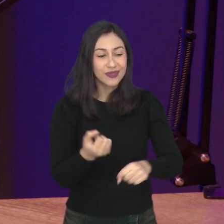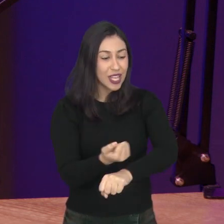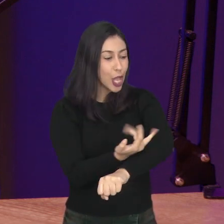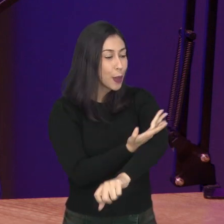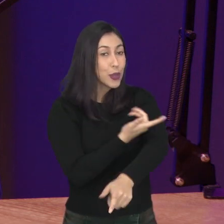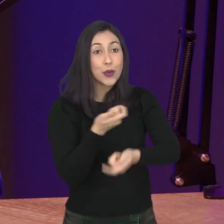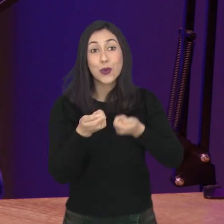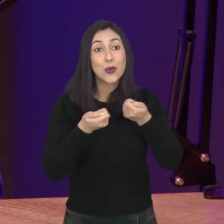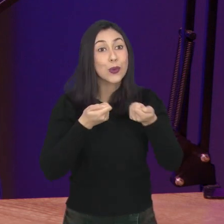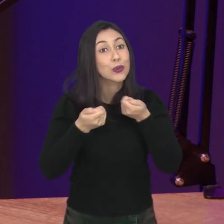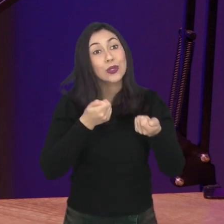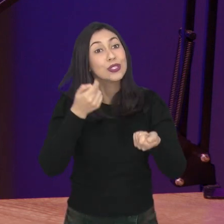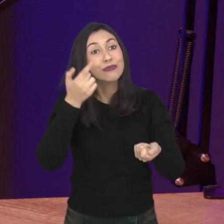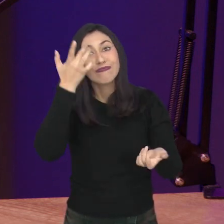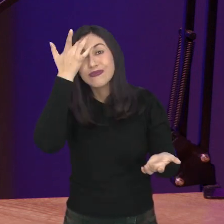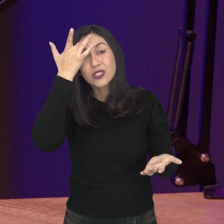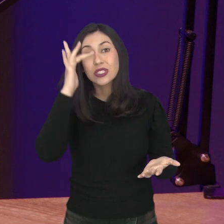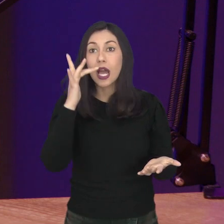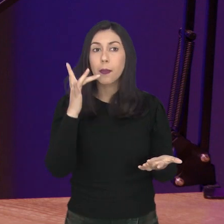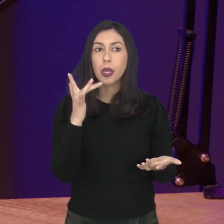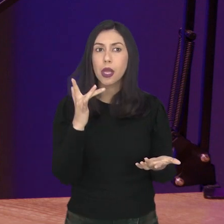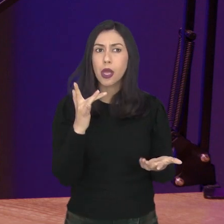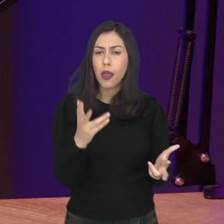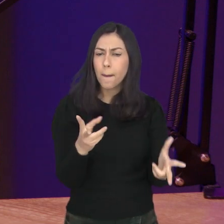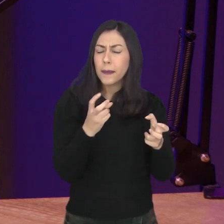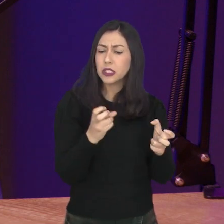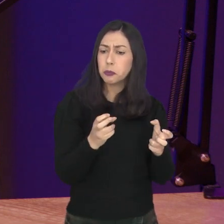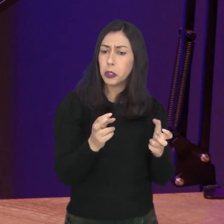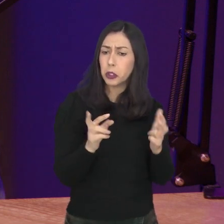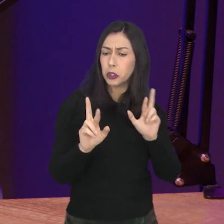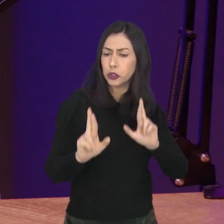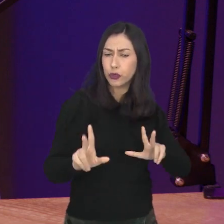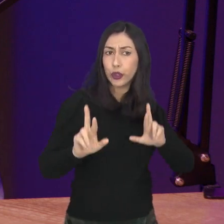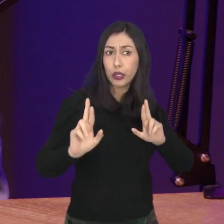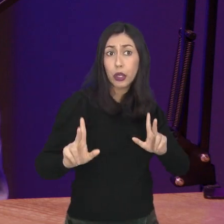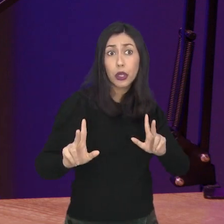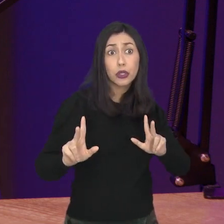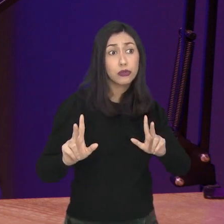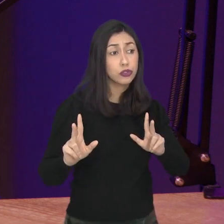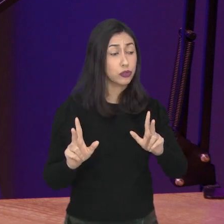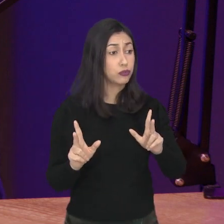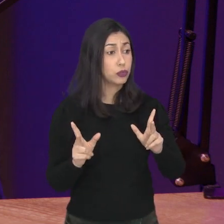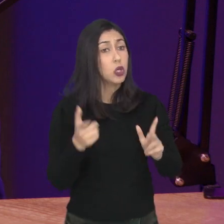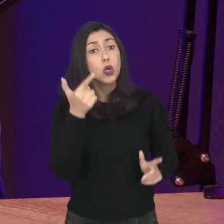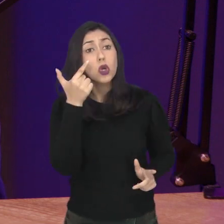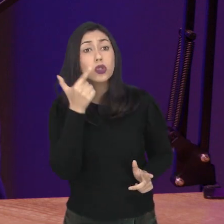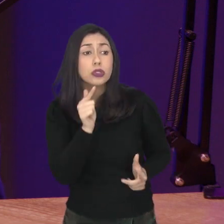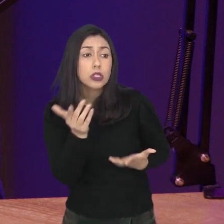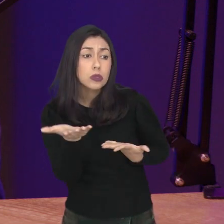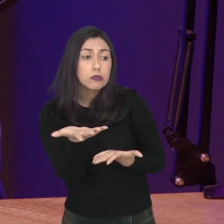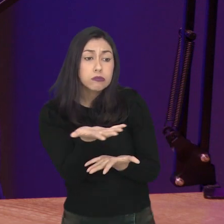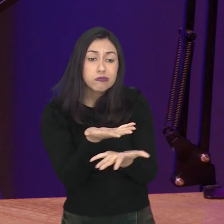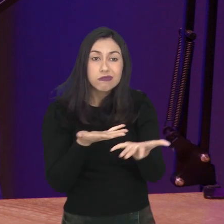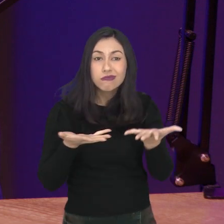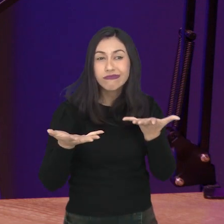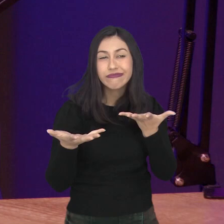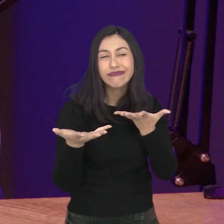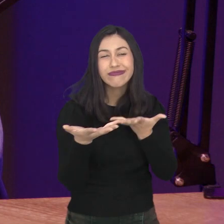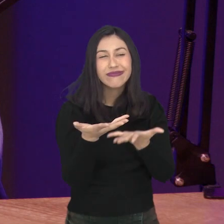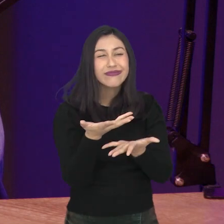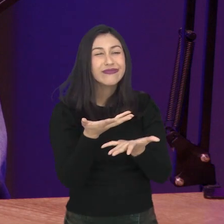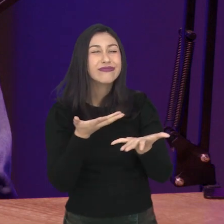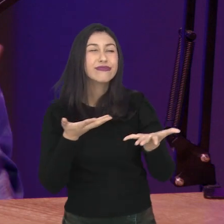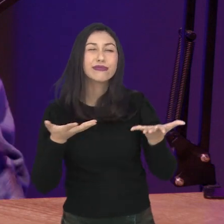inteligência emocional para lidar com as diferenças, a gente não tem inteligência interpessoal, então que seria essa inteligência